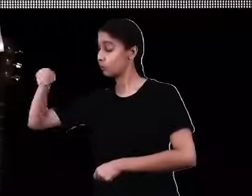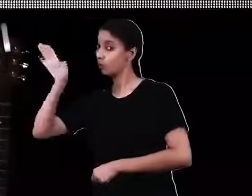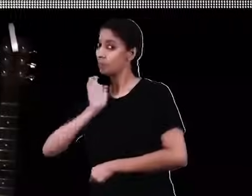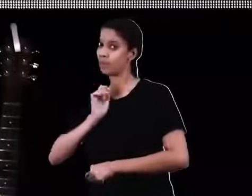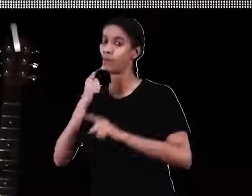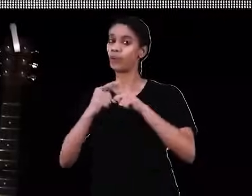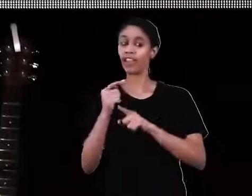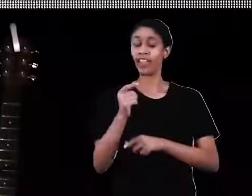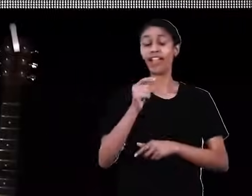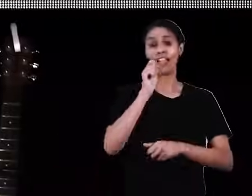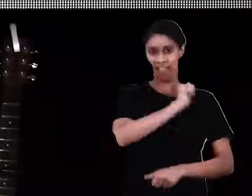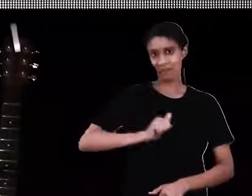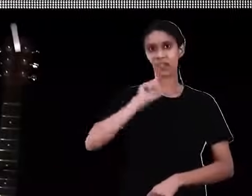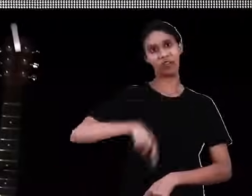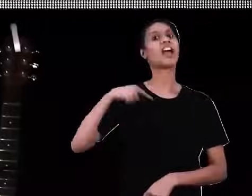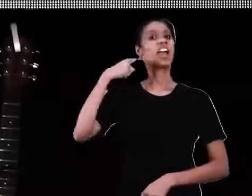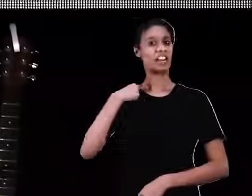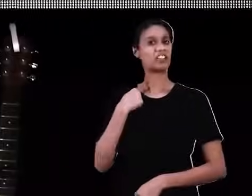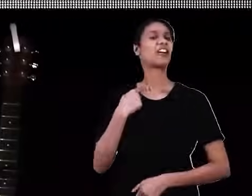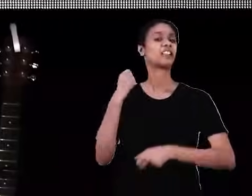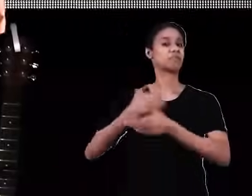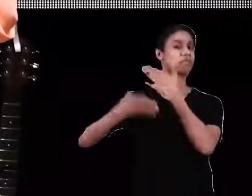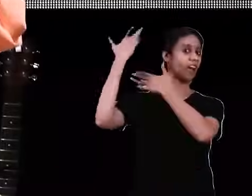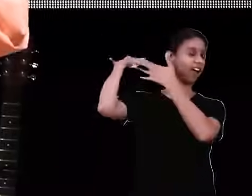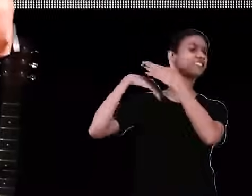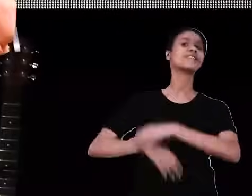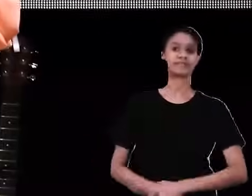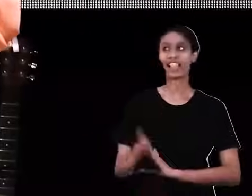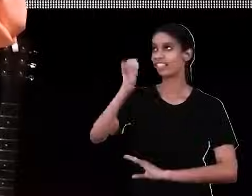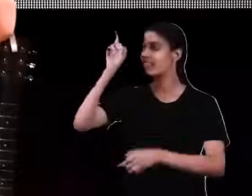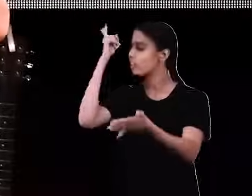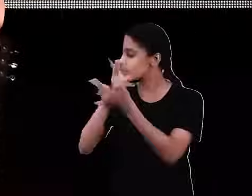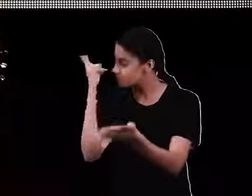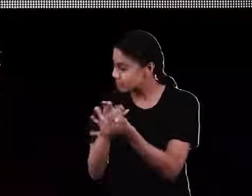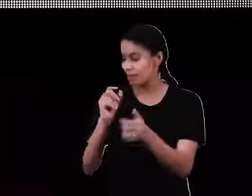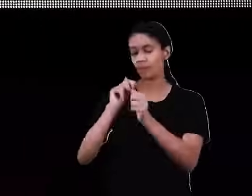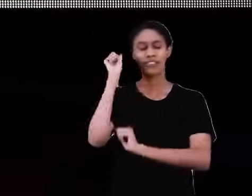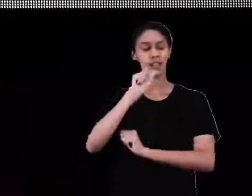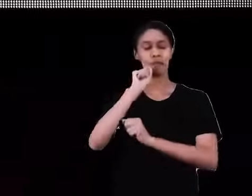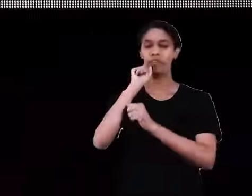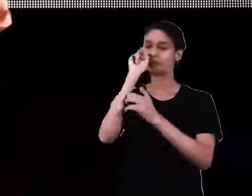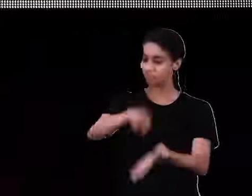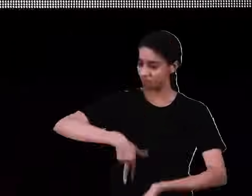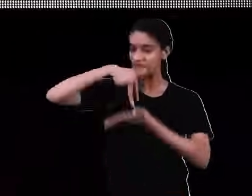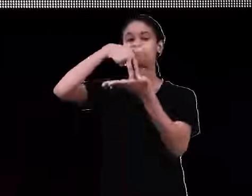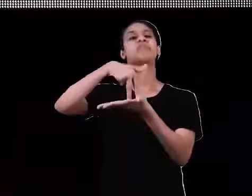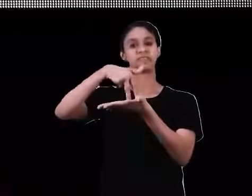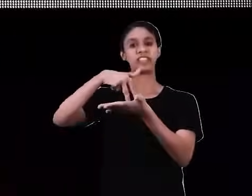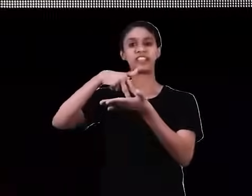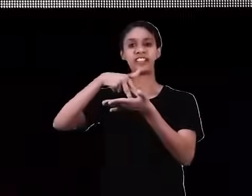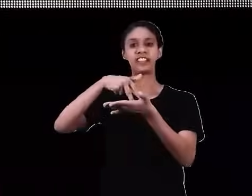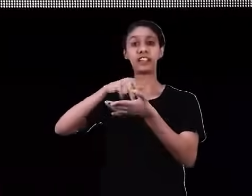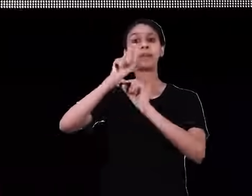advogada naquele tempo. Gente, Deus sempre levanta uma mulher para destruir uns camaradas cheios de si. É